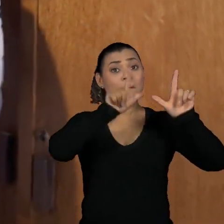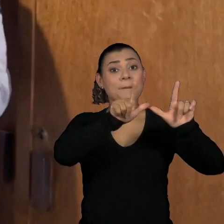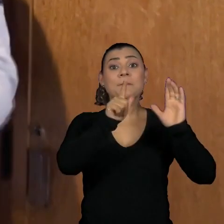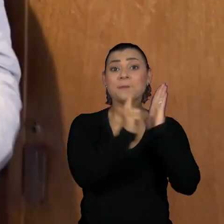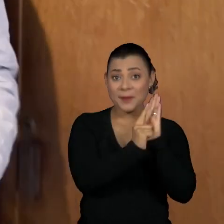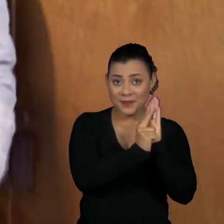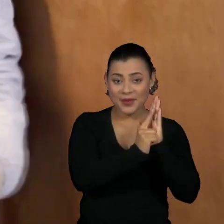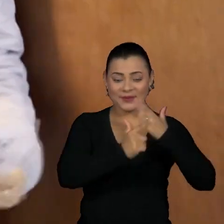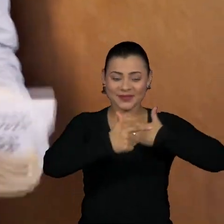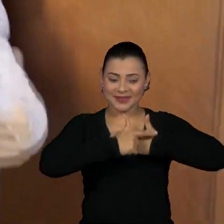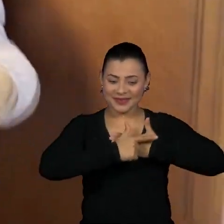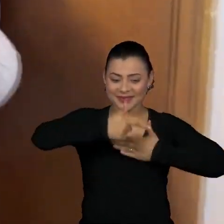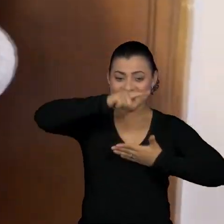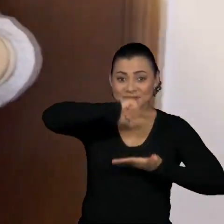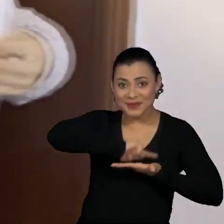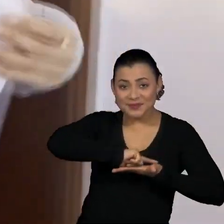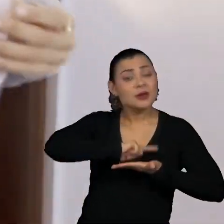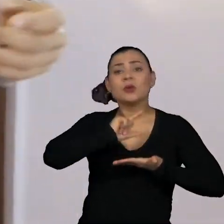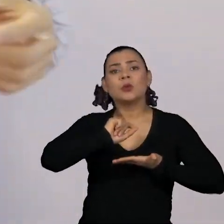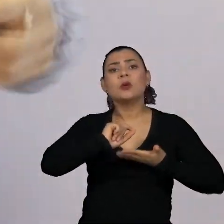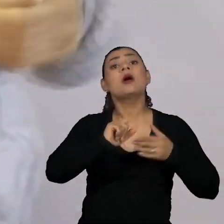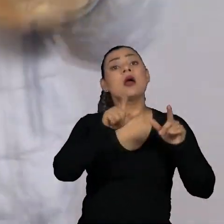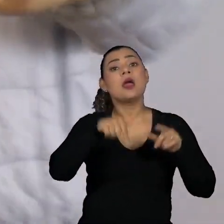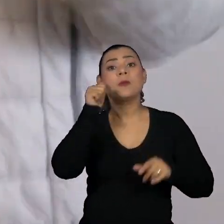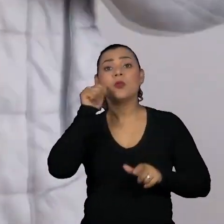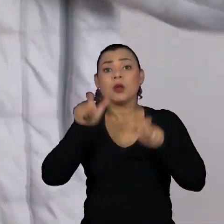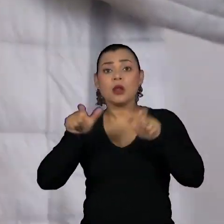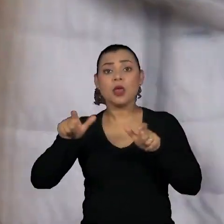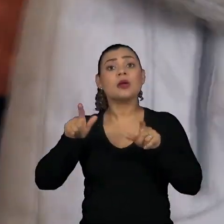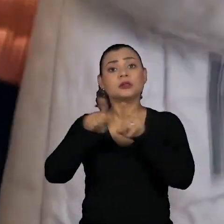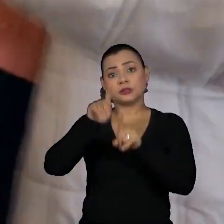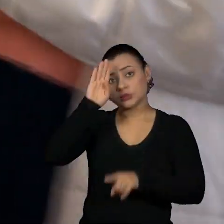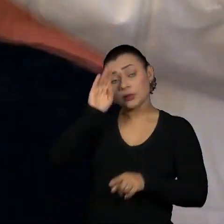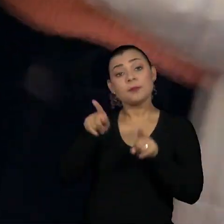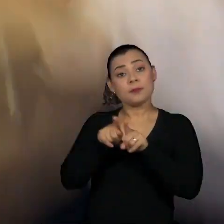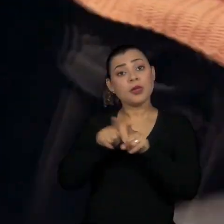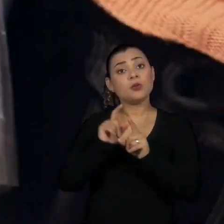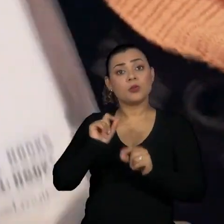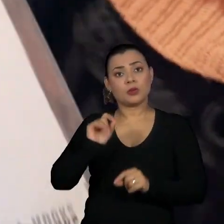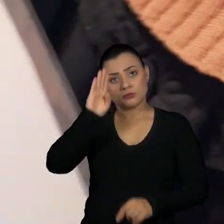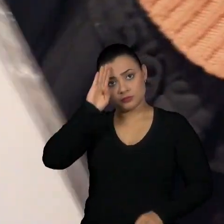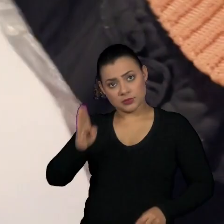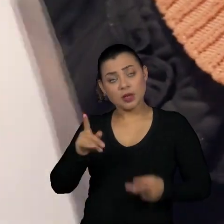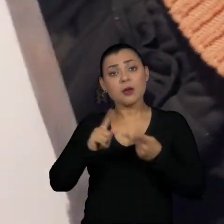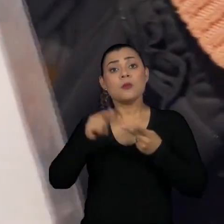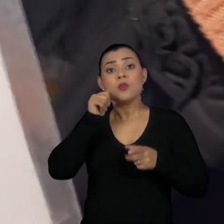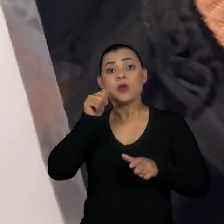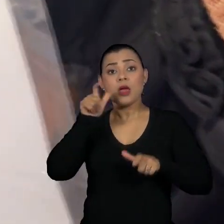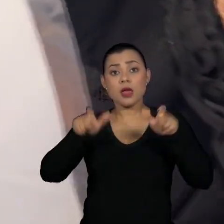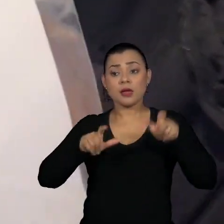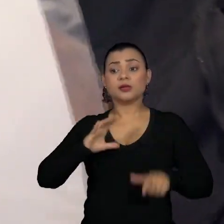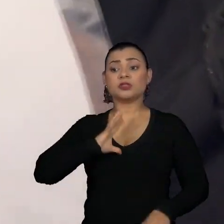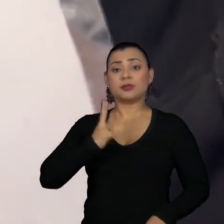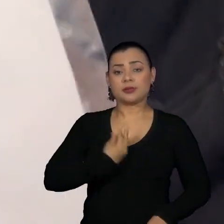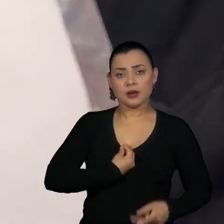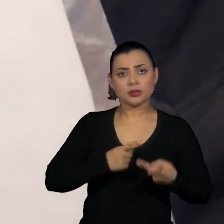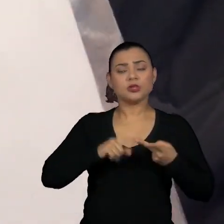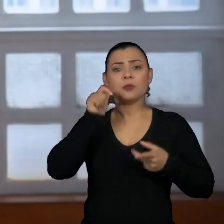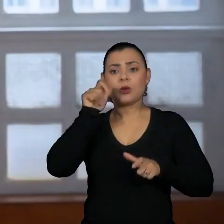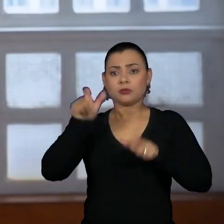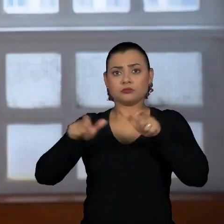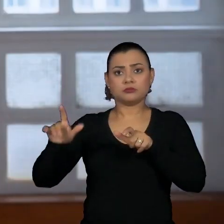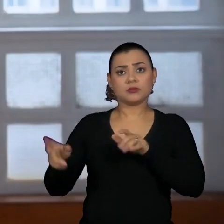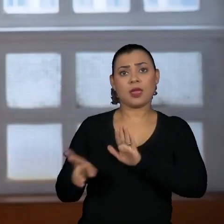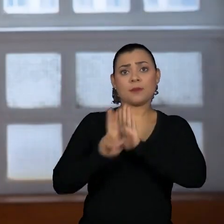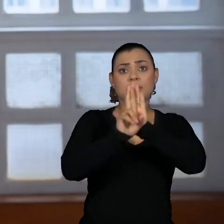também, veiculando a palavra de mulheres cis e trans. Eu conheci a coletiva durante a pandemia, mais precisamente em 2020,